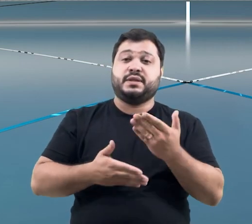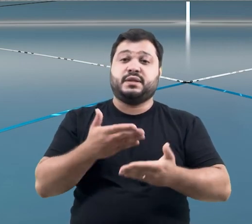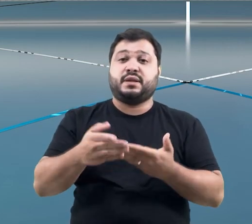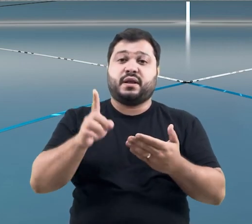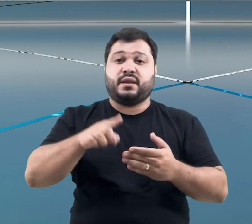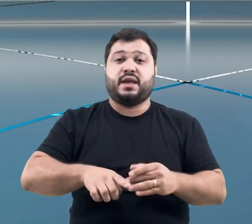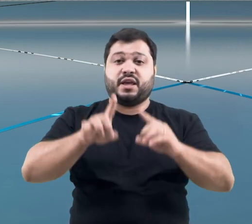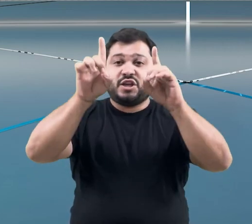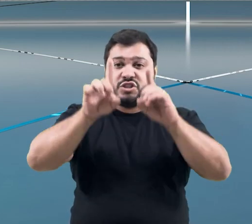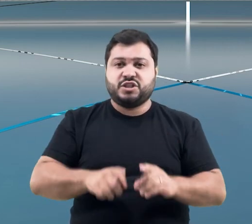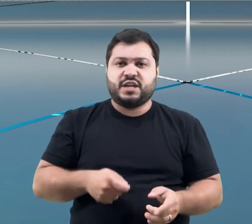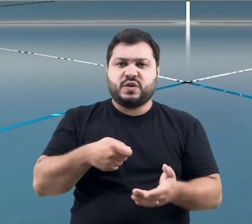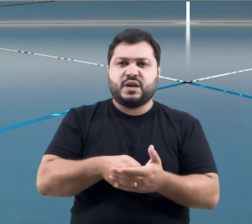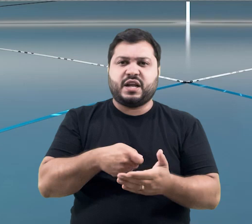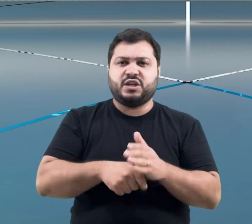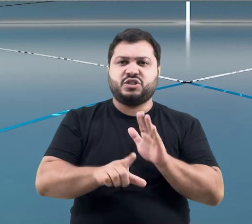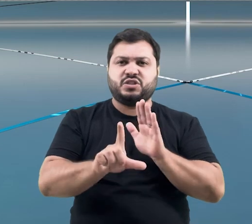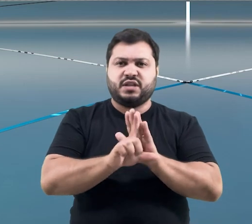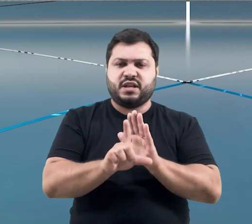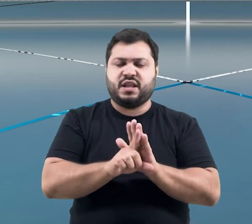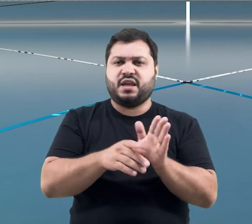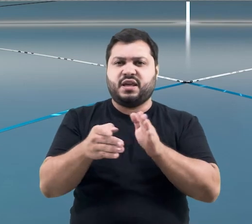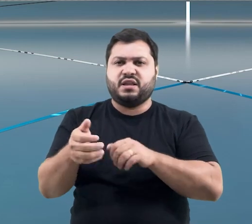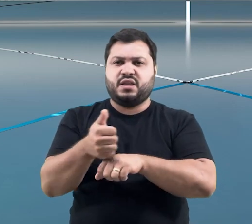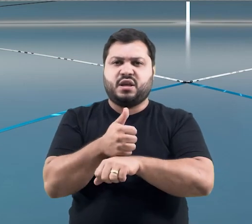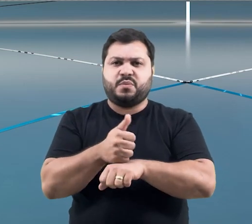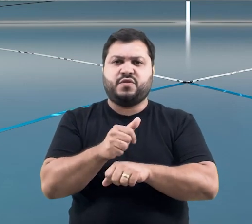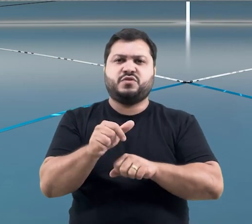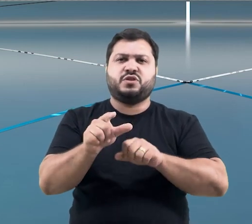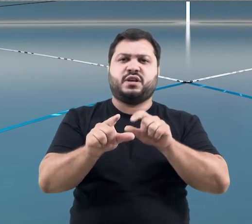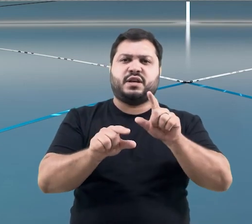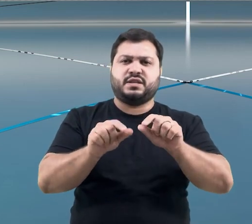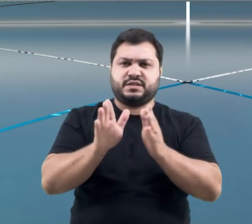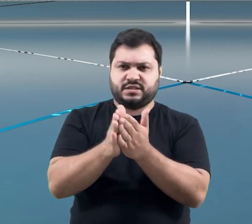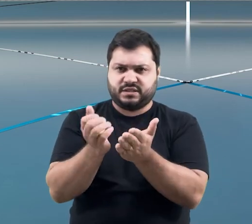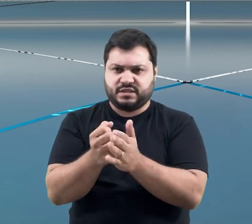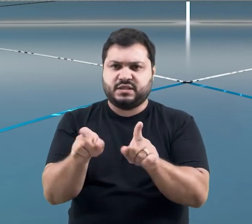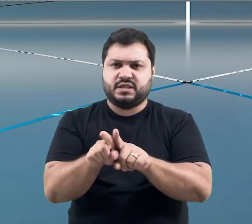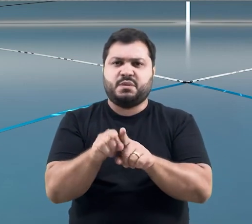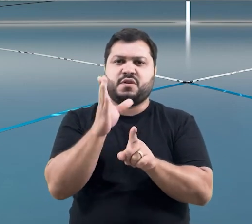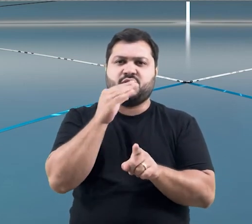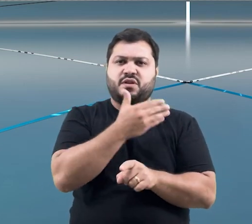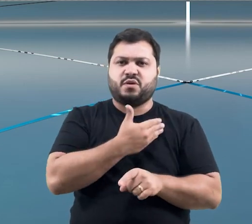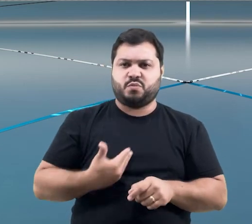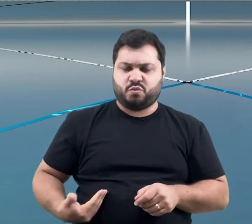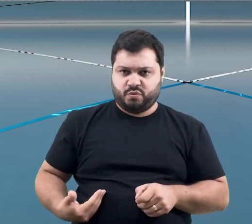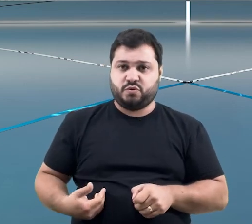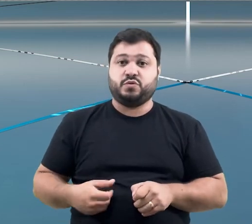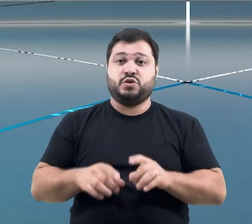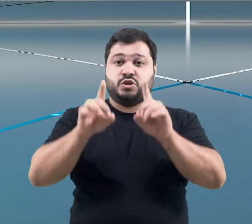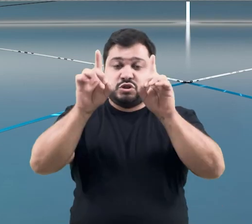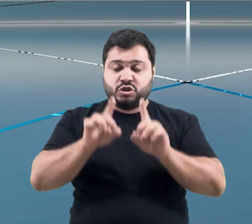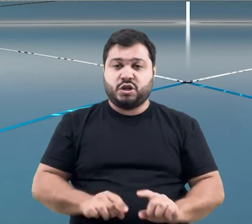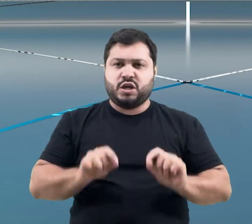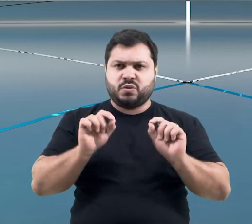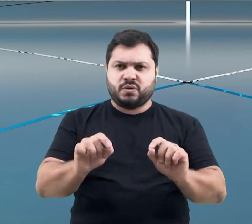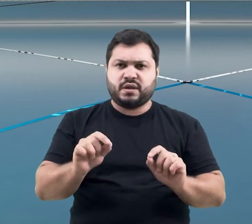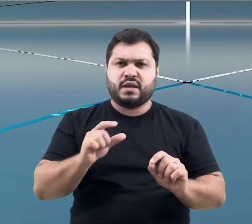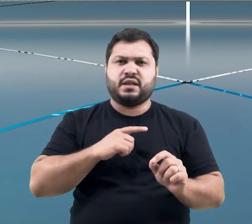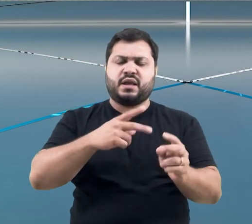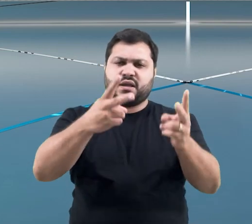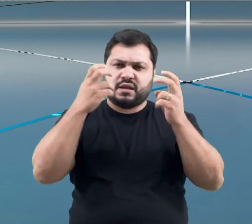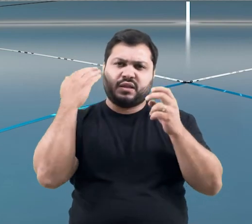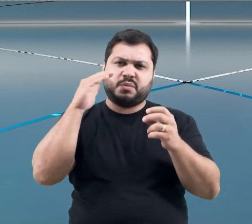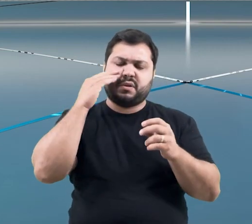maternidade. Trata-se de um direito garantido em lei, tanto a profissionais seletistas quanto a servidoras públicas. Direito esse